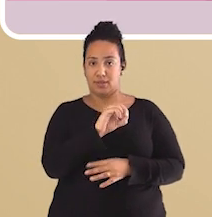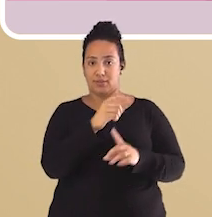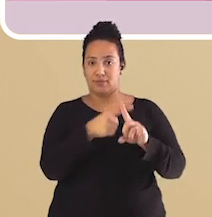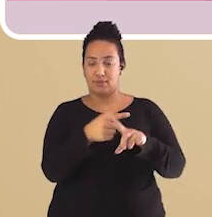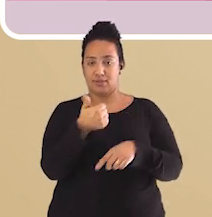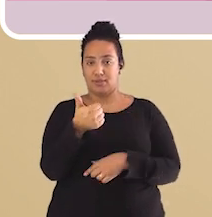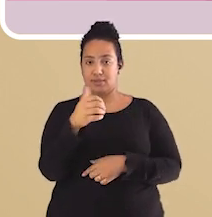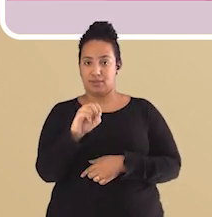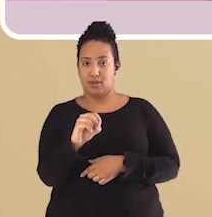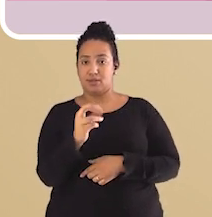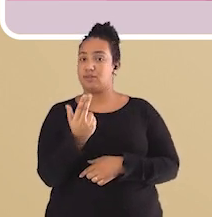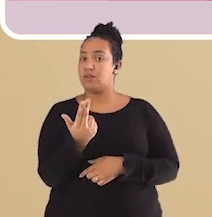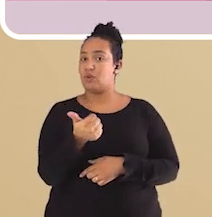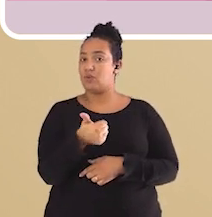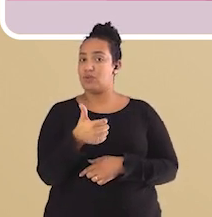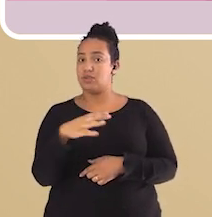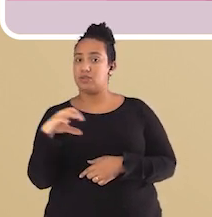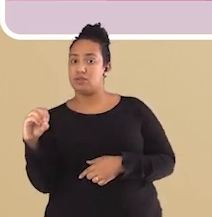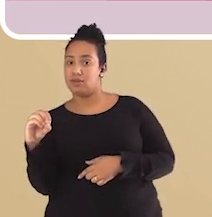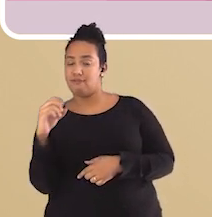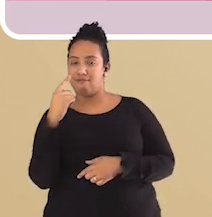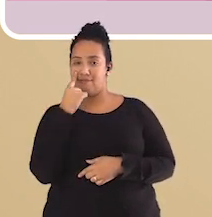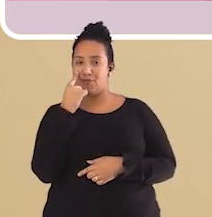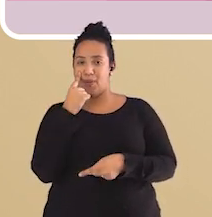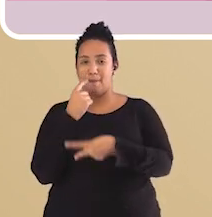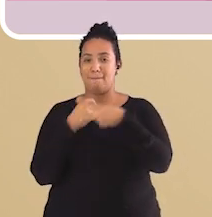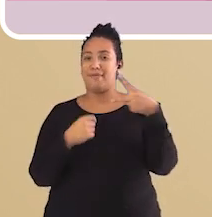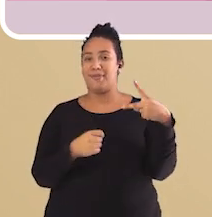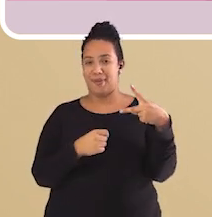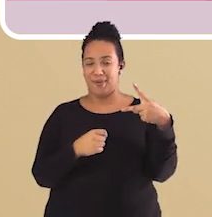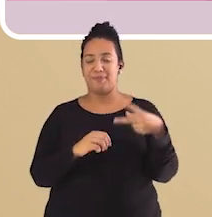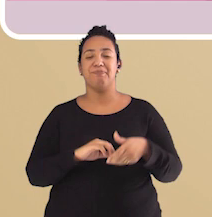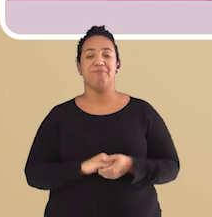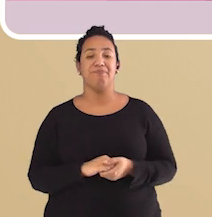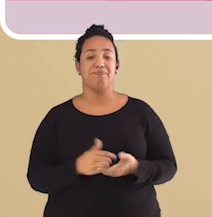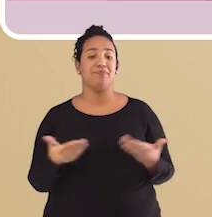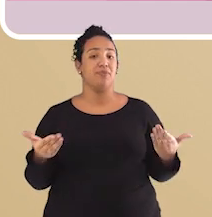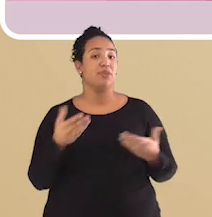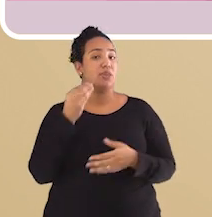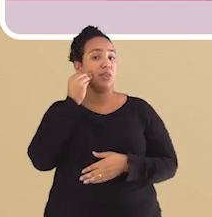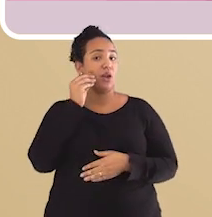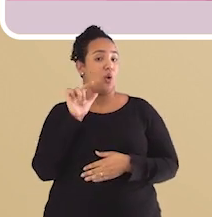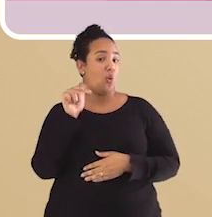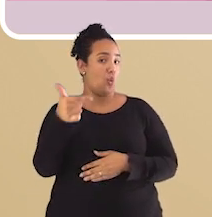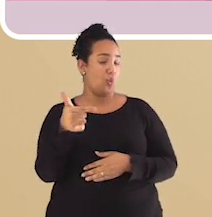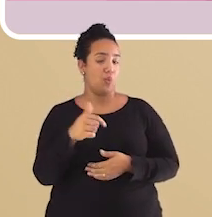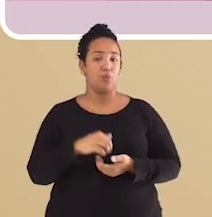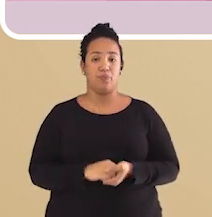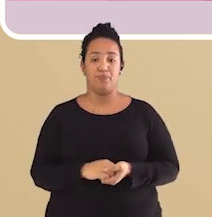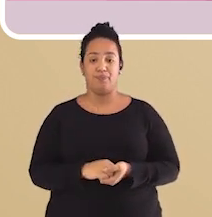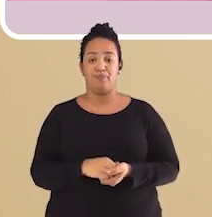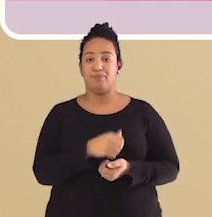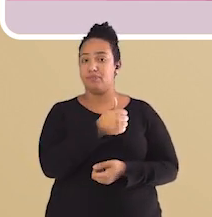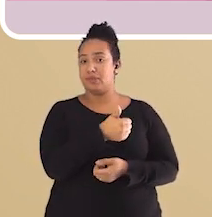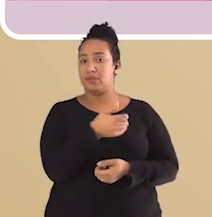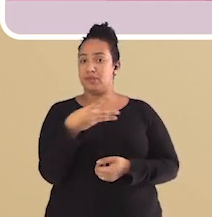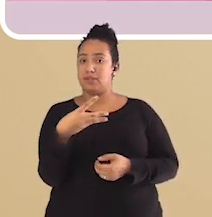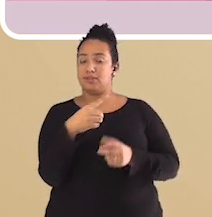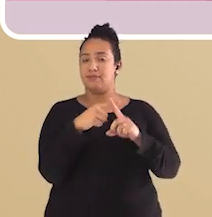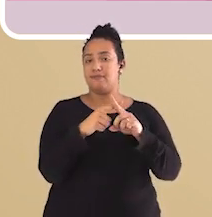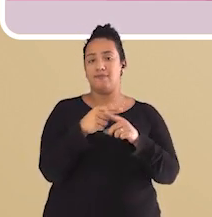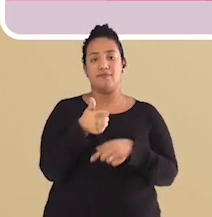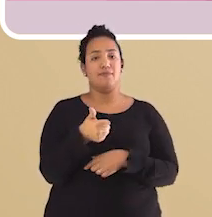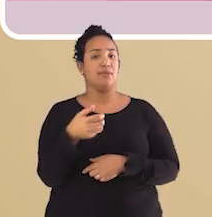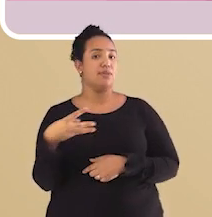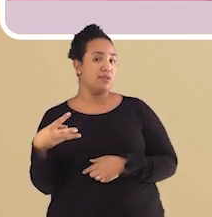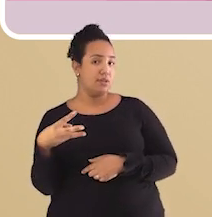10 é igual a 100, que ainda é menor que 144. Agora vamos tentar o próximo. 13